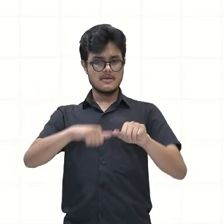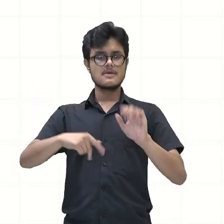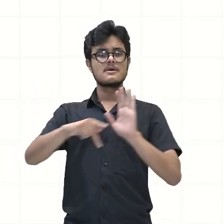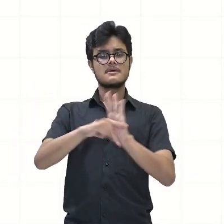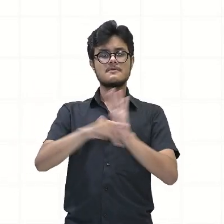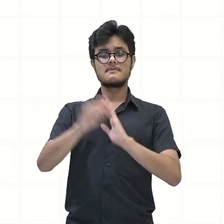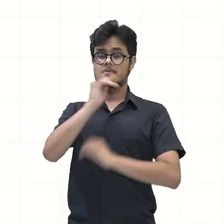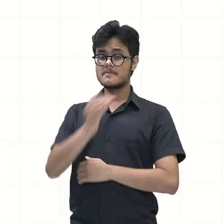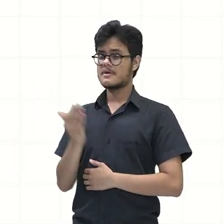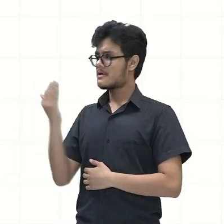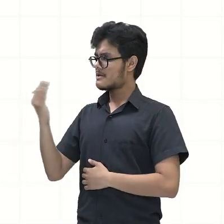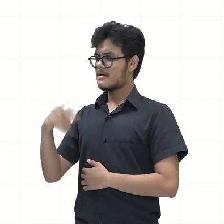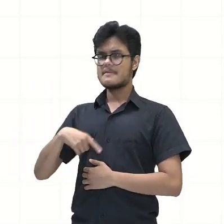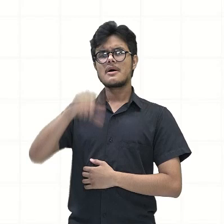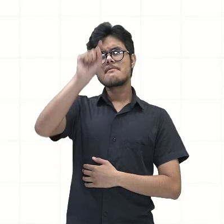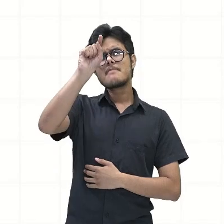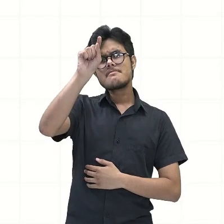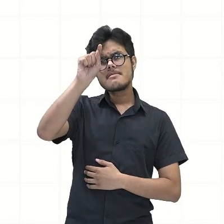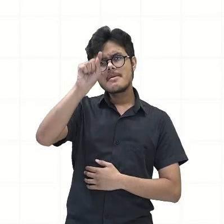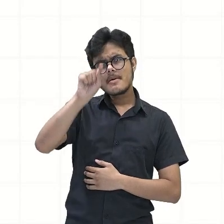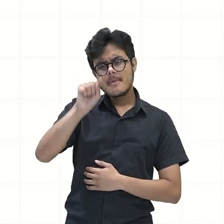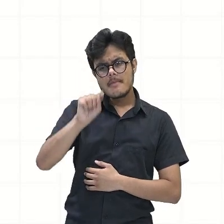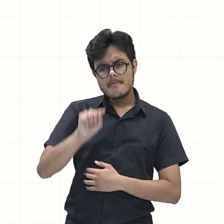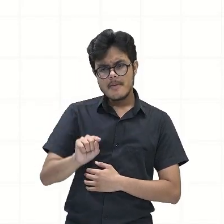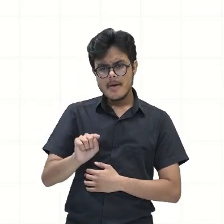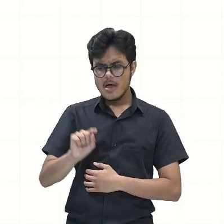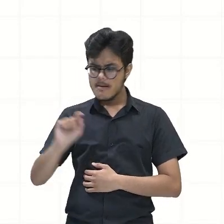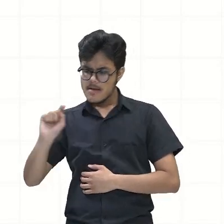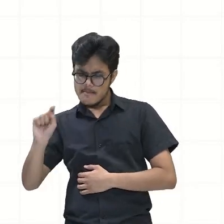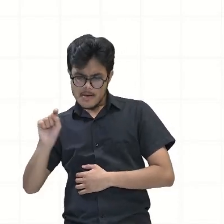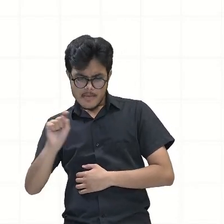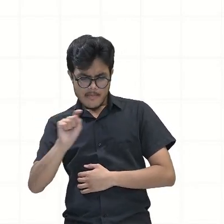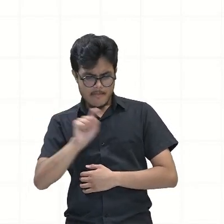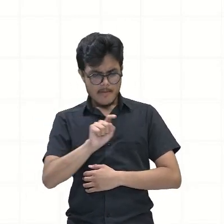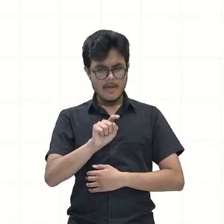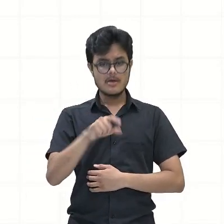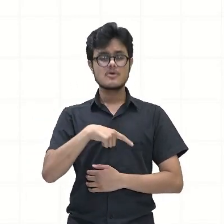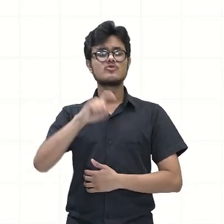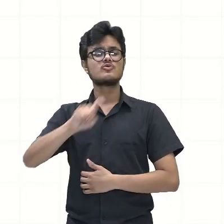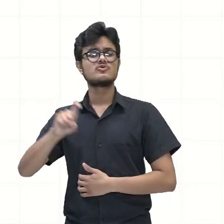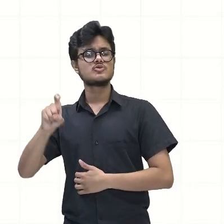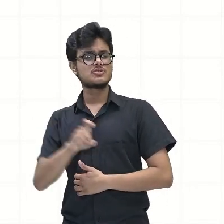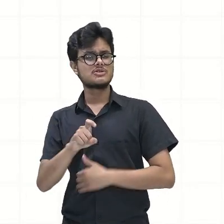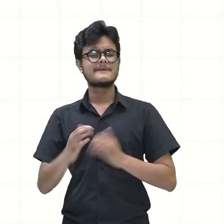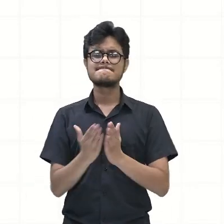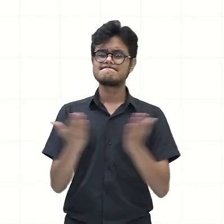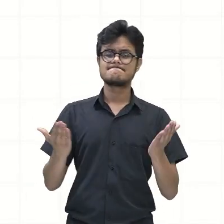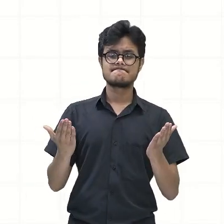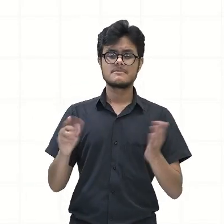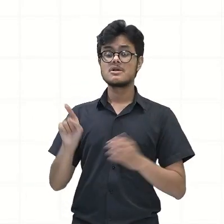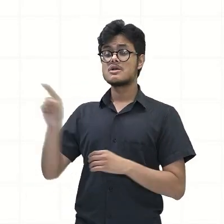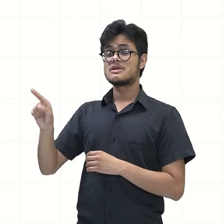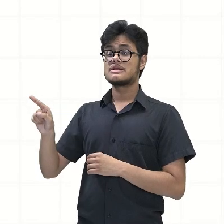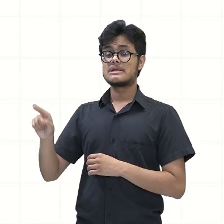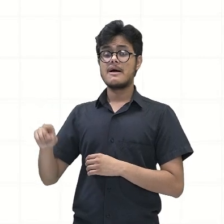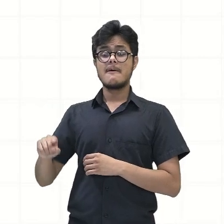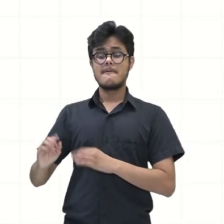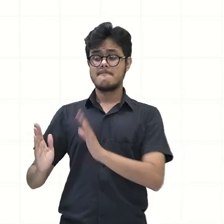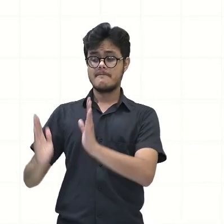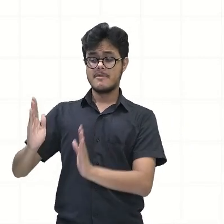projeção e verificar qual é o número no eixo do X. Nesse caso, foi menos